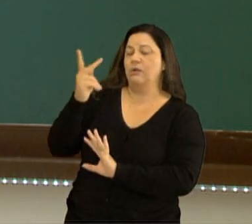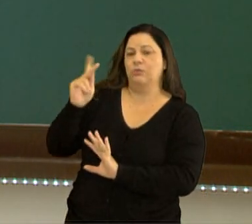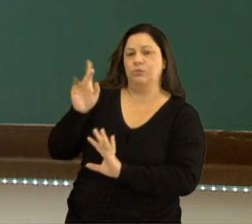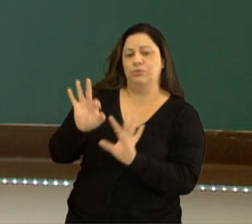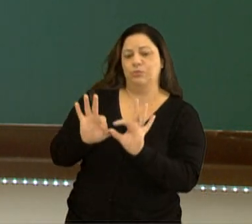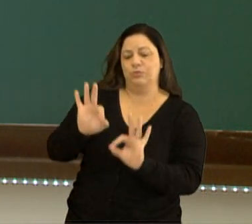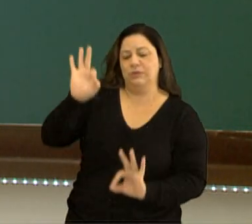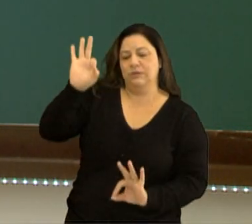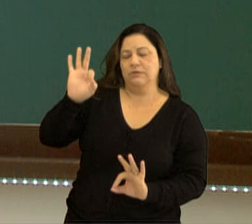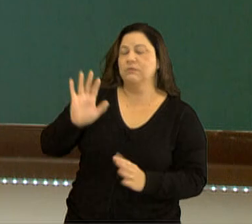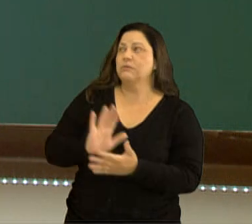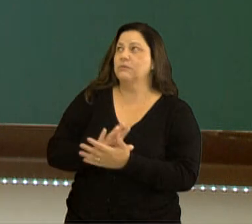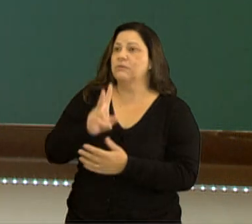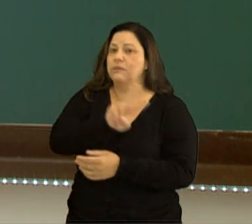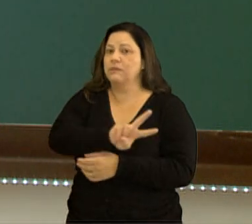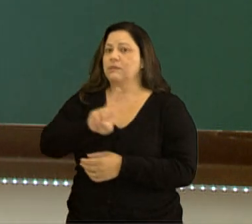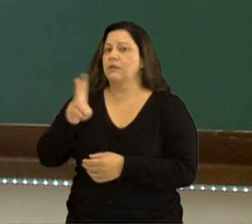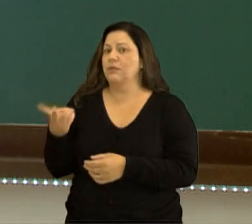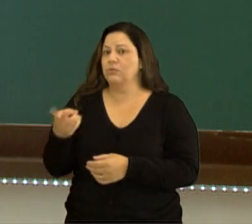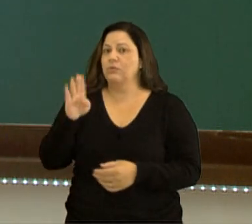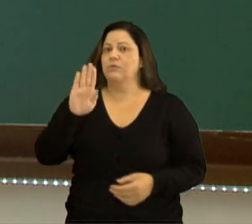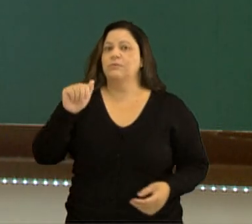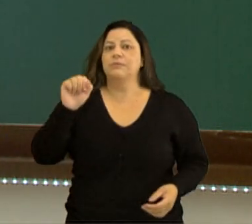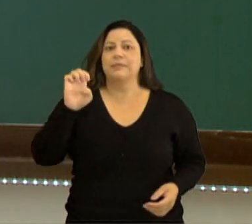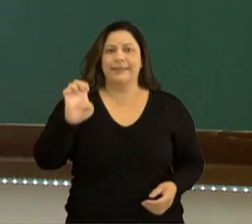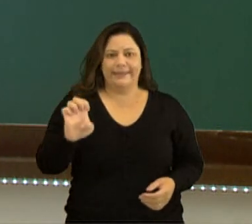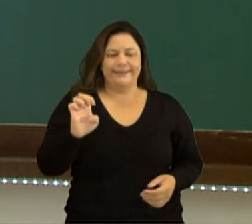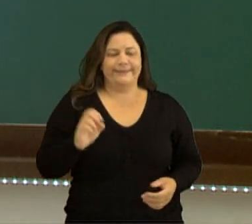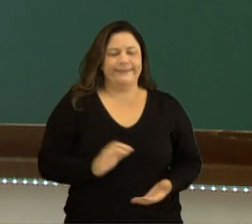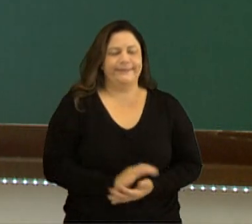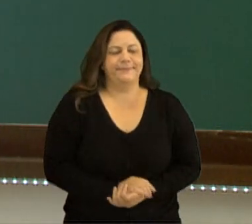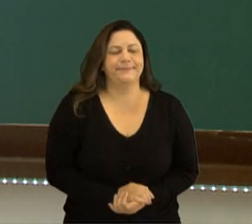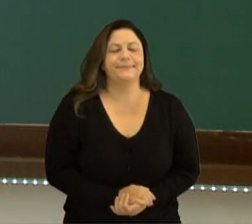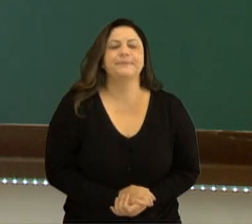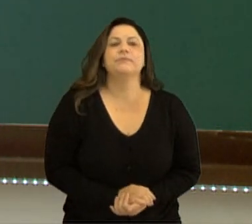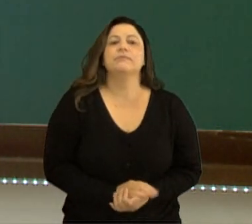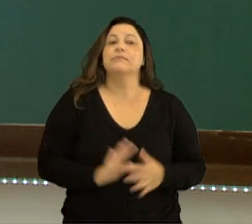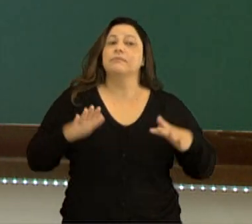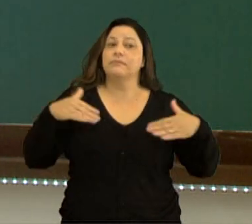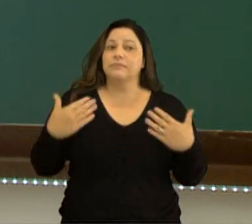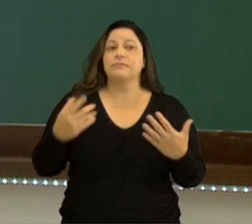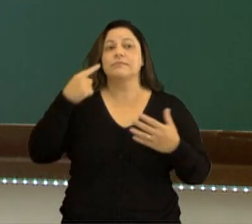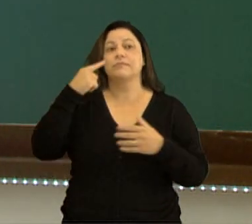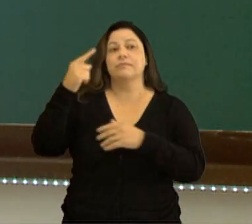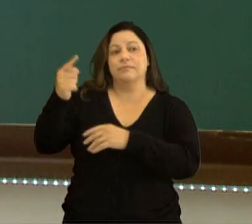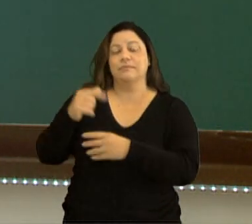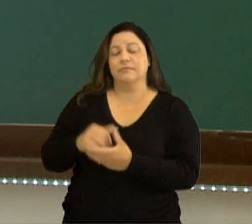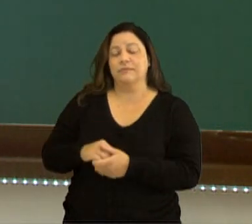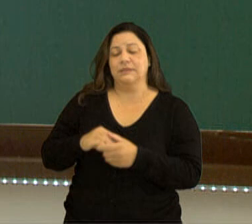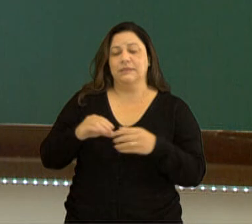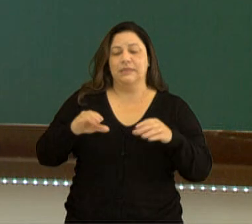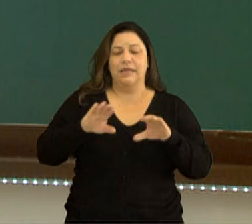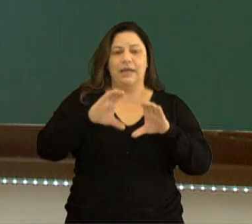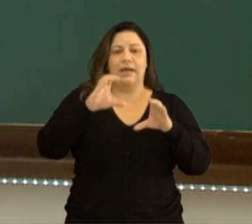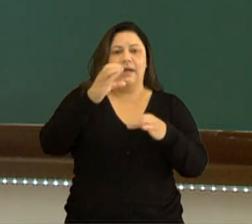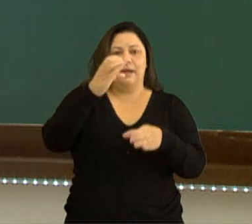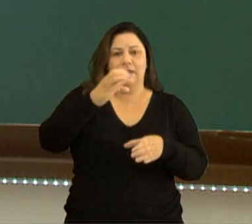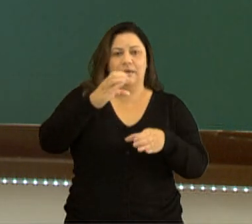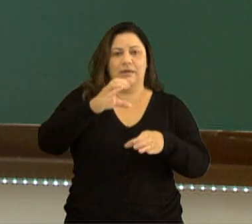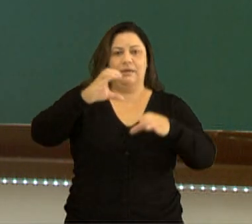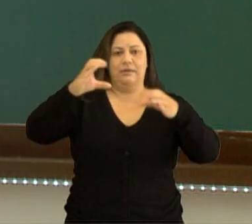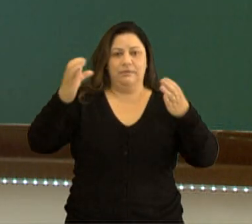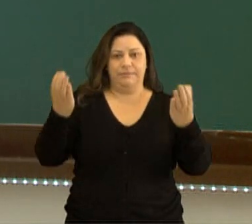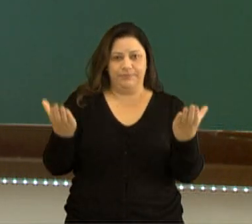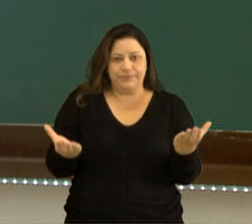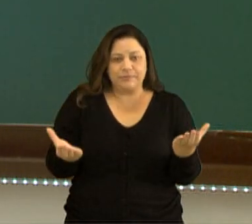duas bases, tá ok? Tranquilo? Para não confundir mais. Aquele que eu falei antes, as planificações, são